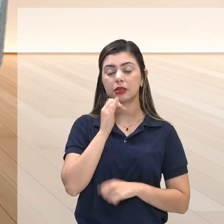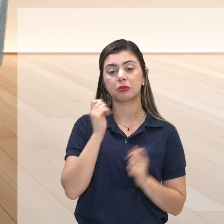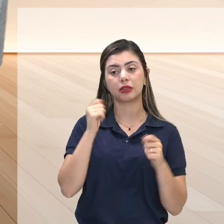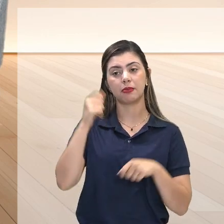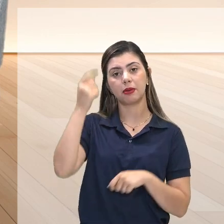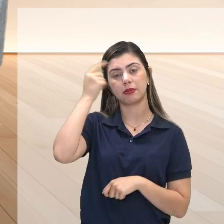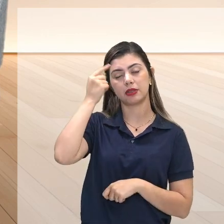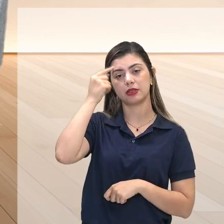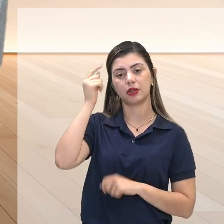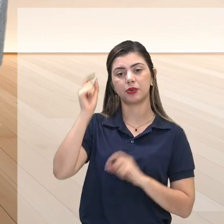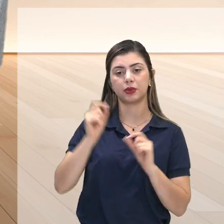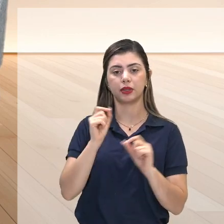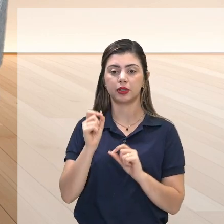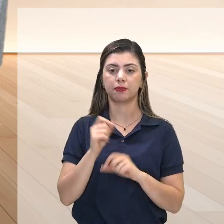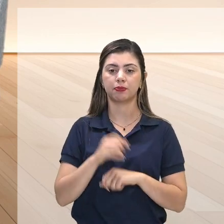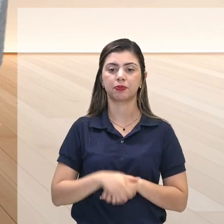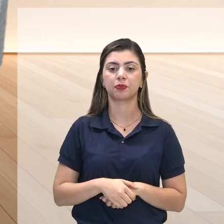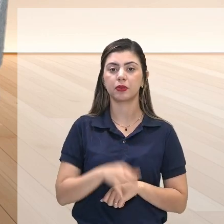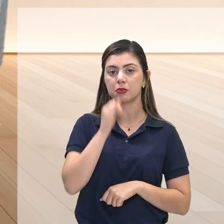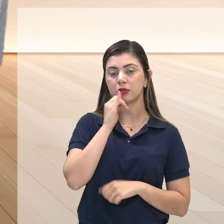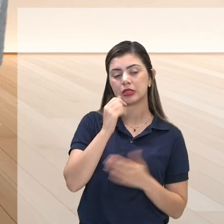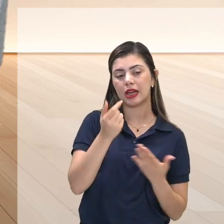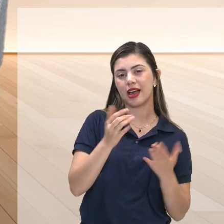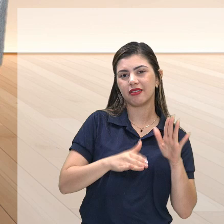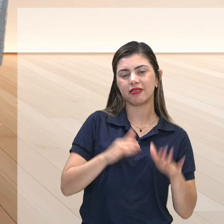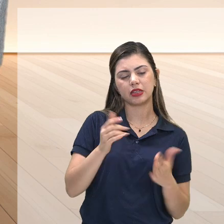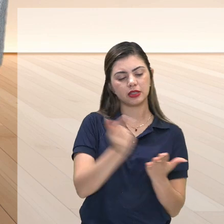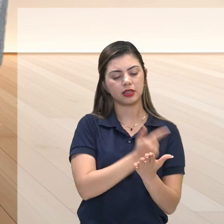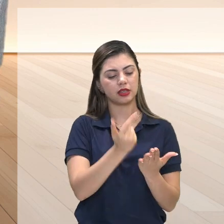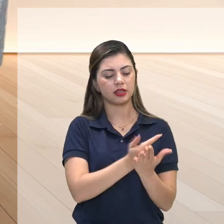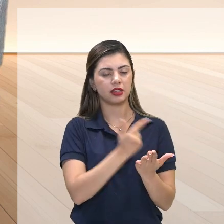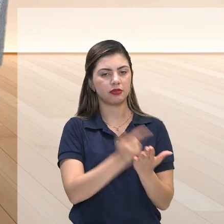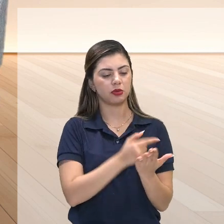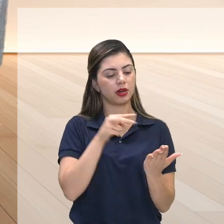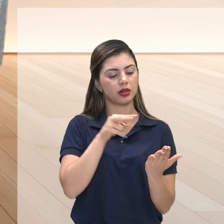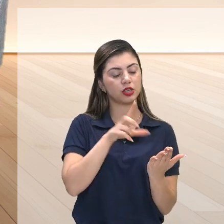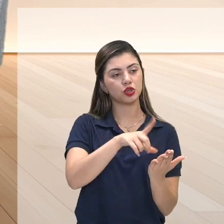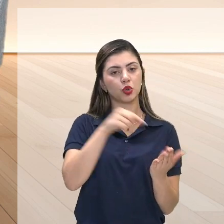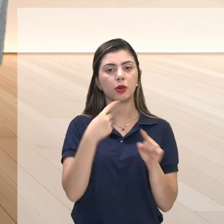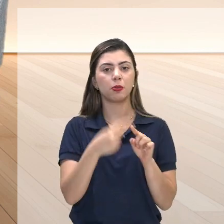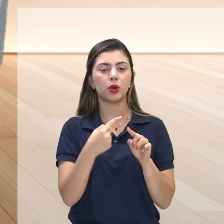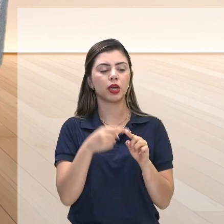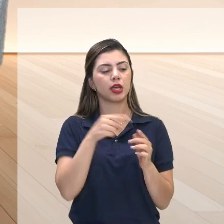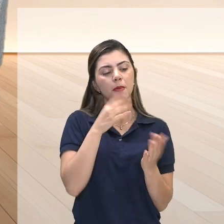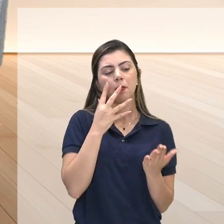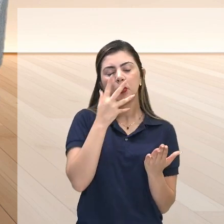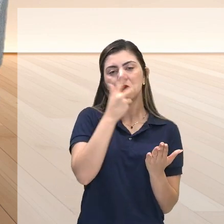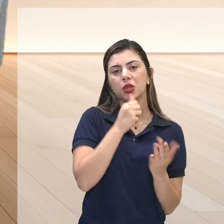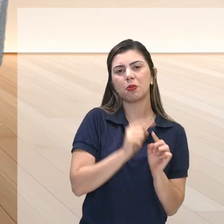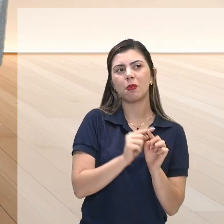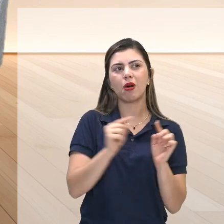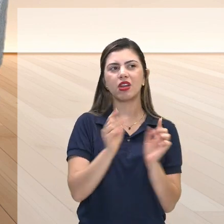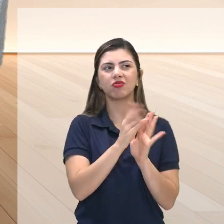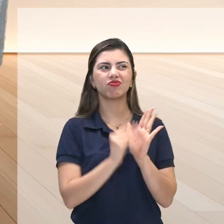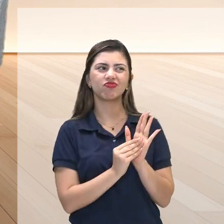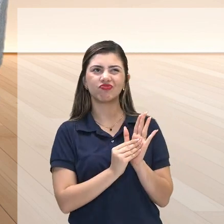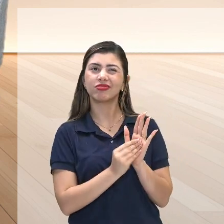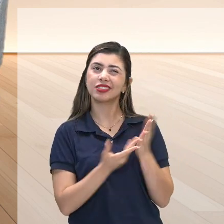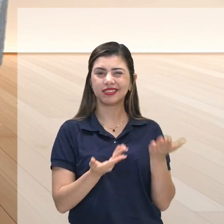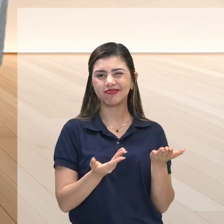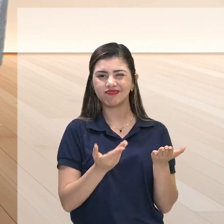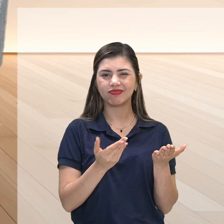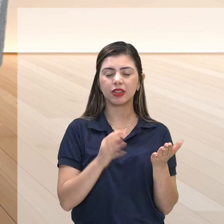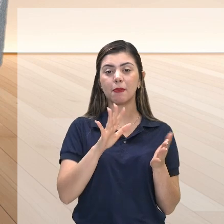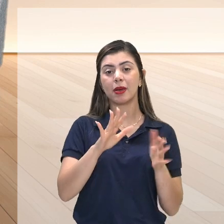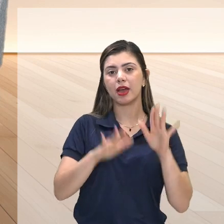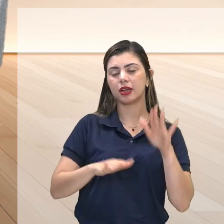temos então a escolha de um livro às vezes pela capa ser bonita, no entanto ele não traz um conteúdo importante. Ou, às vezes, a capa é feia,